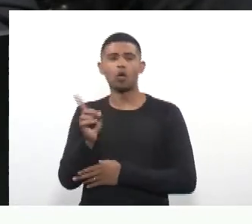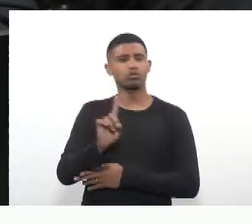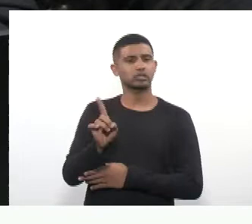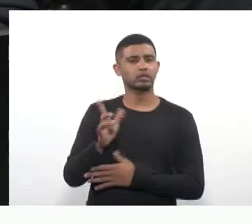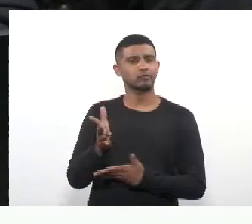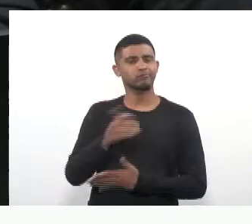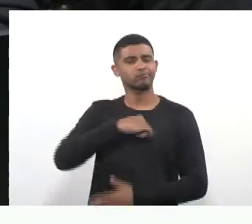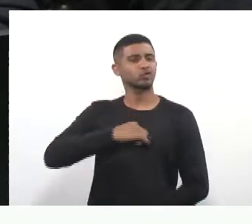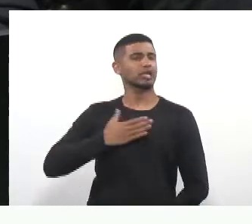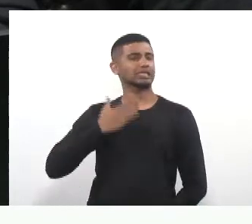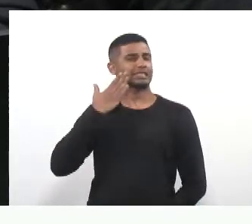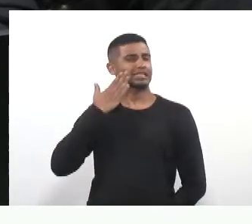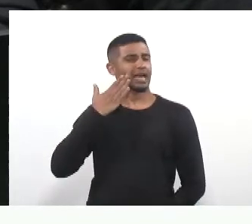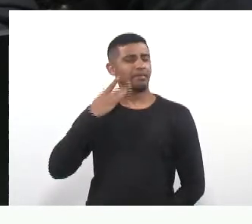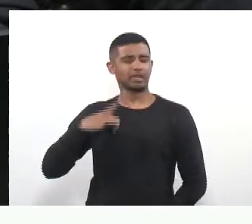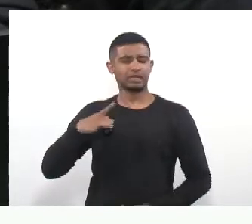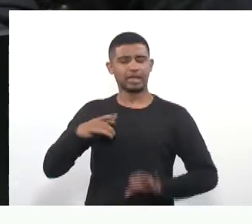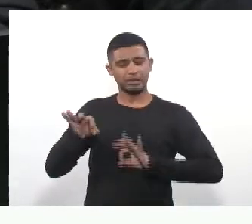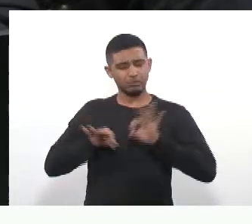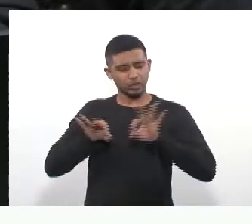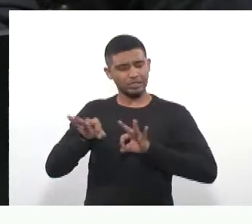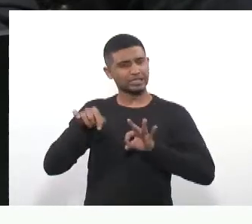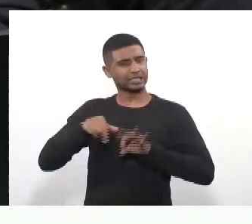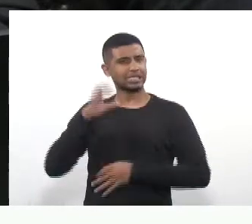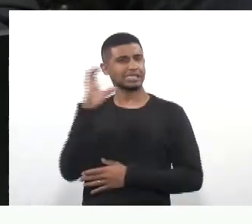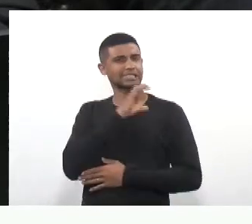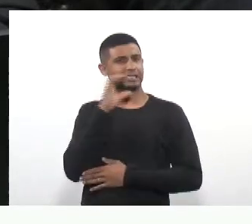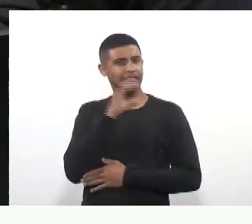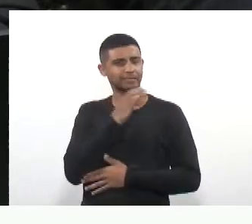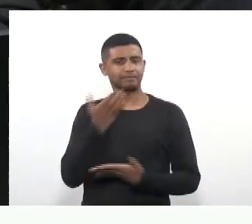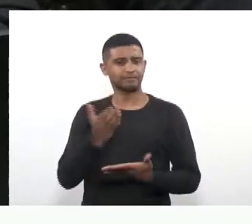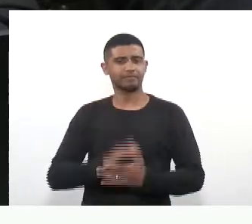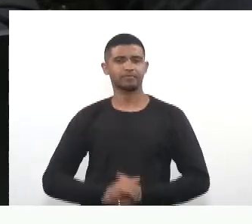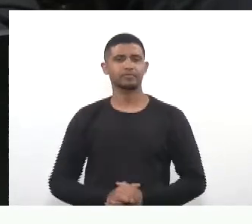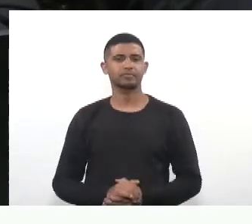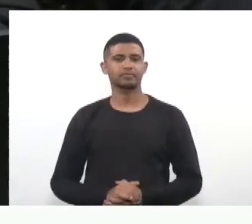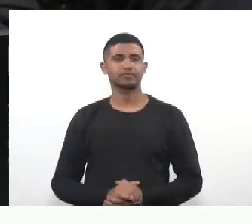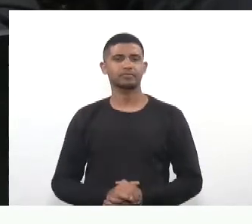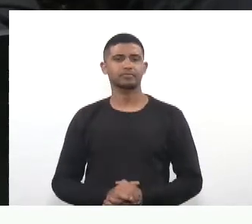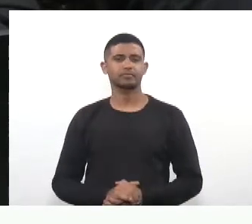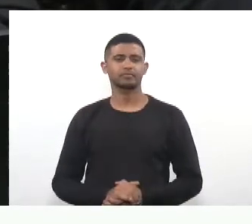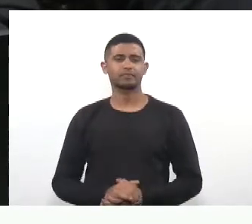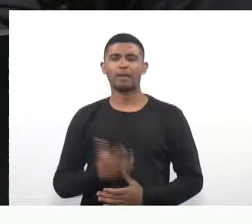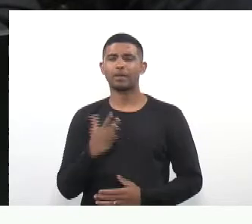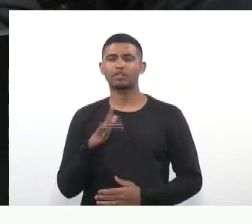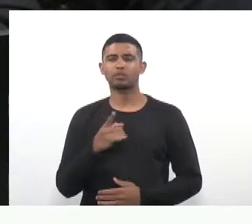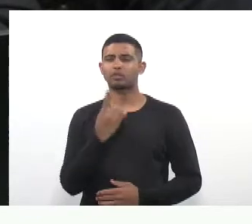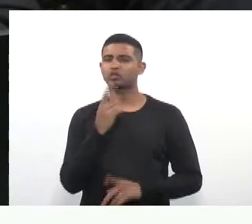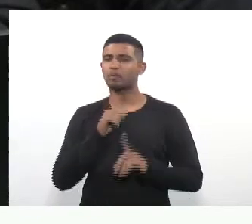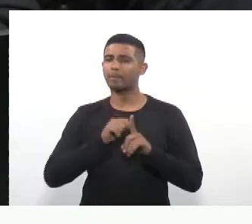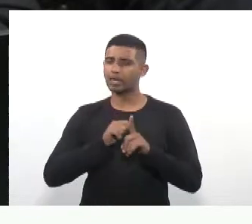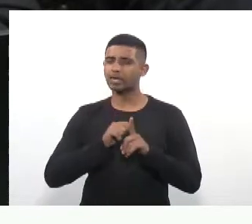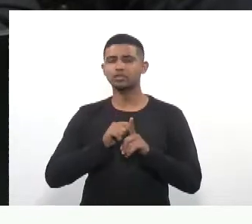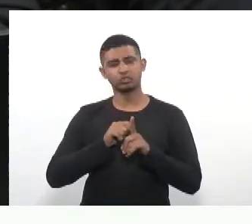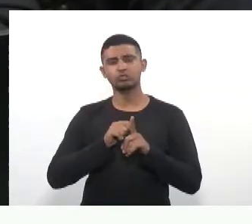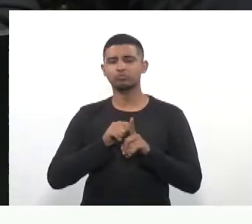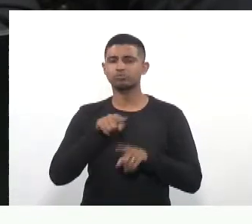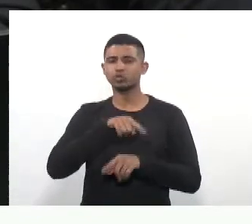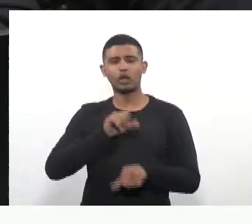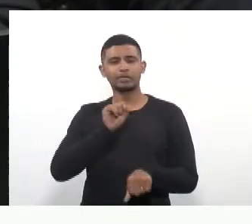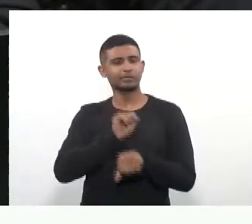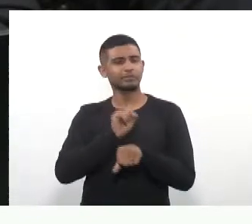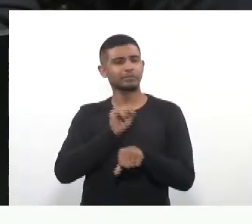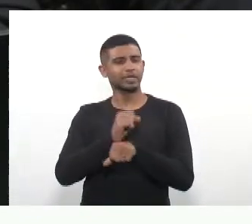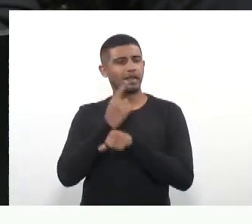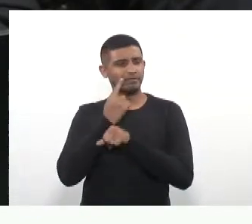gente entende que nós estamos no processo acelerado e que isso em um mês ou pouco mais de um mês a gente espera dar isso